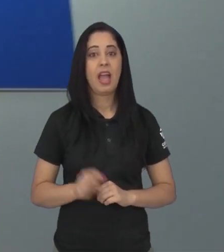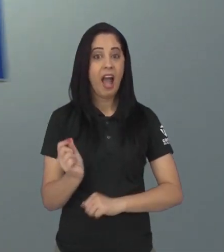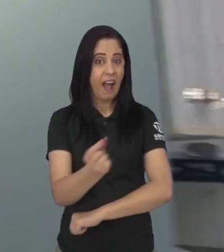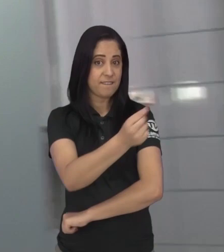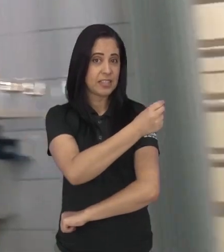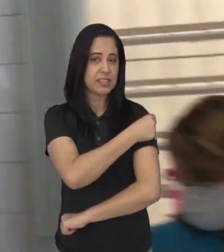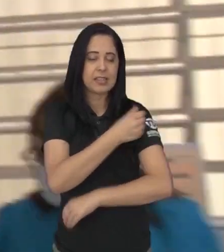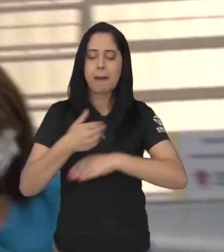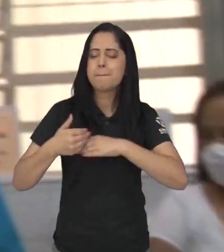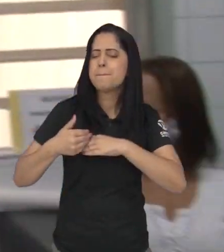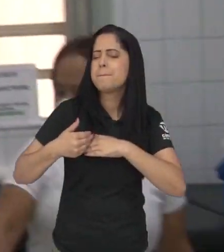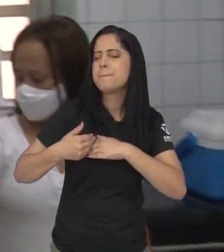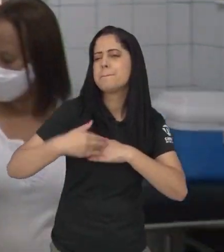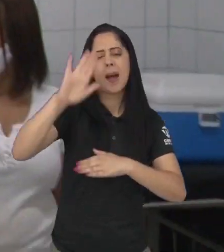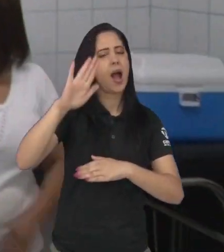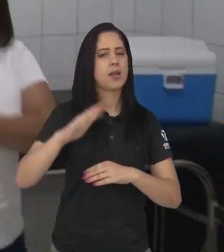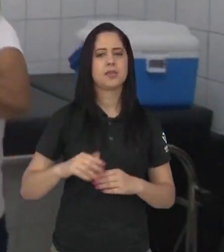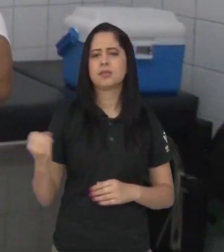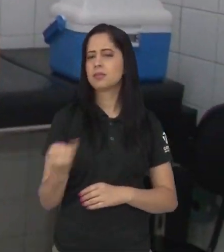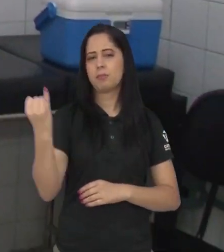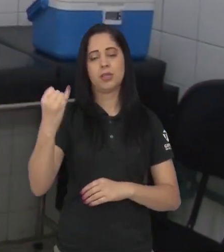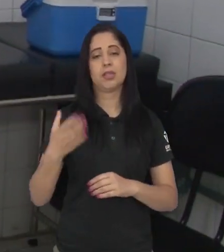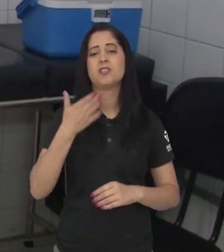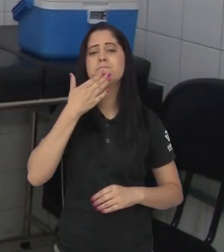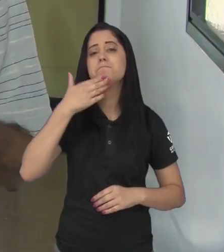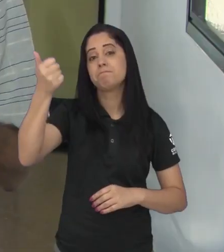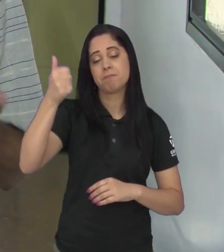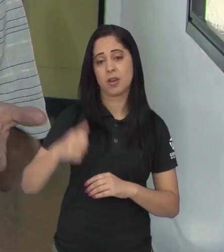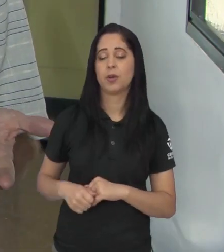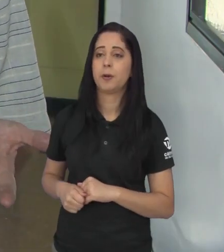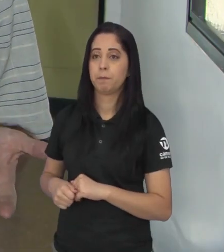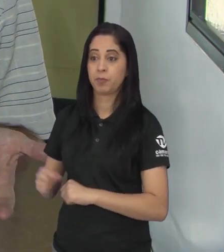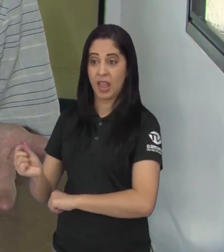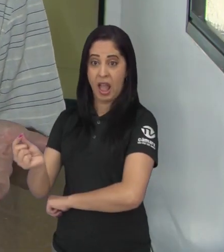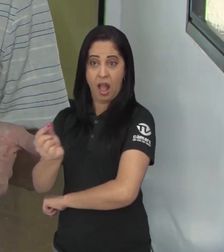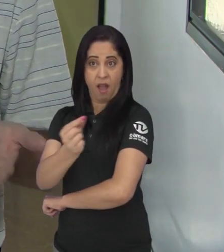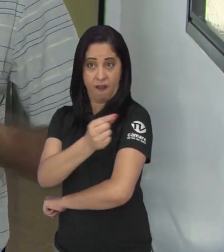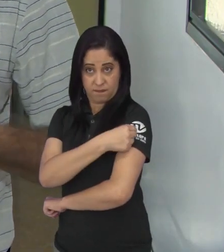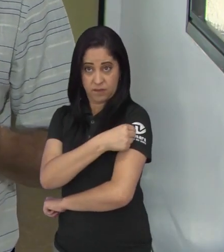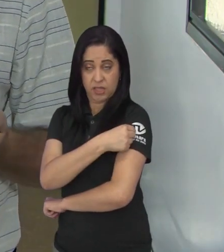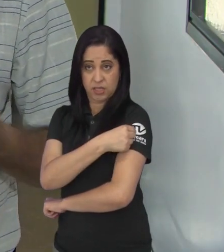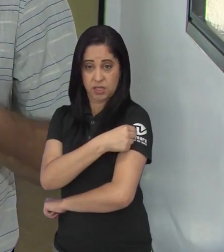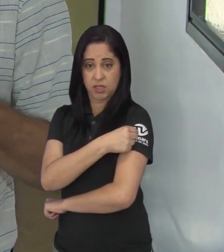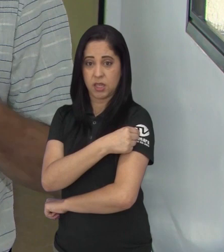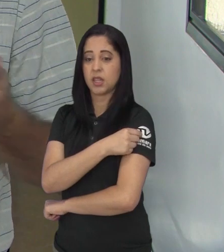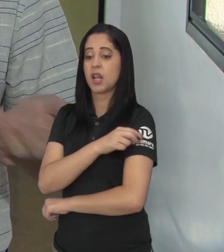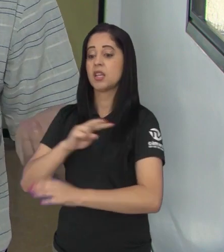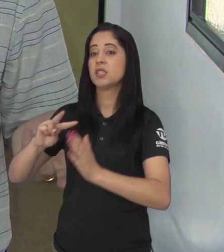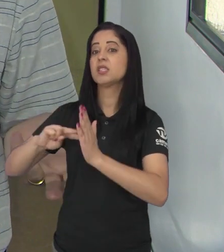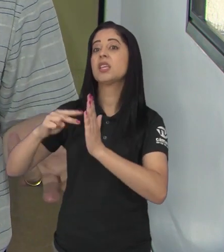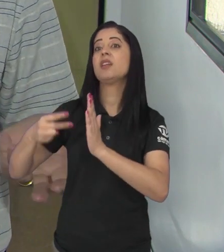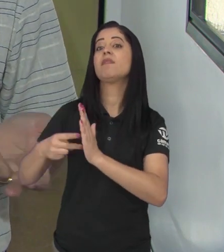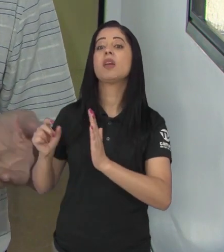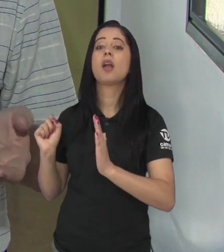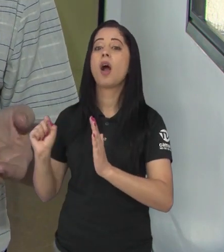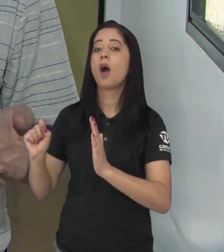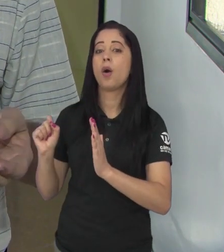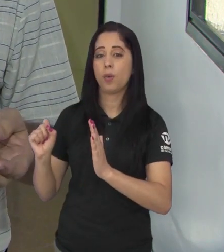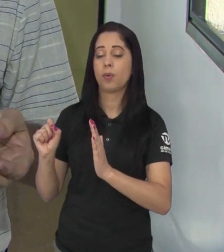que a vacina é a melhor arma contra o vírus. A vacina mostrou para todo